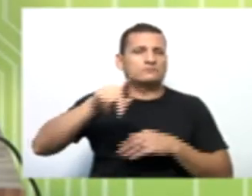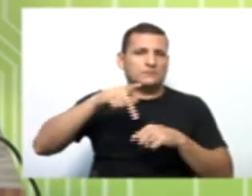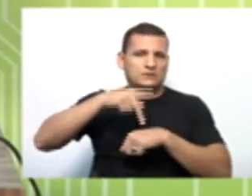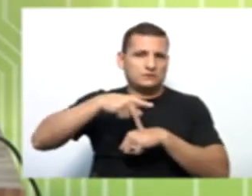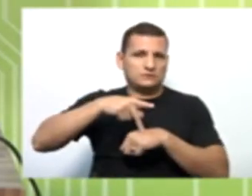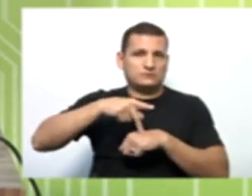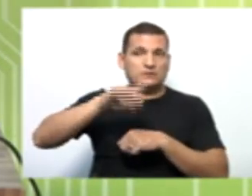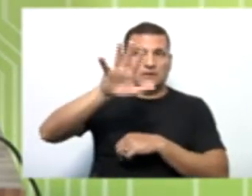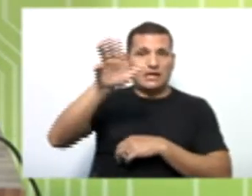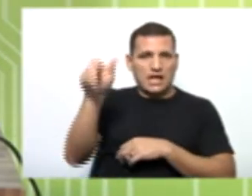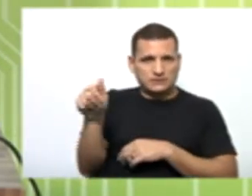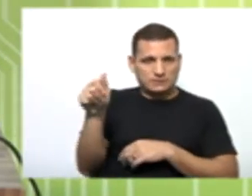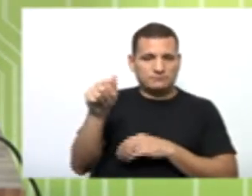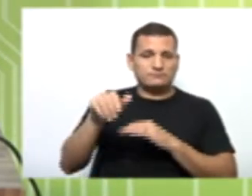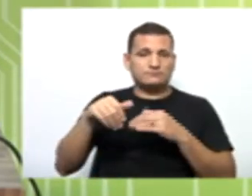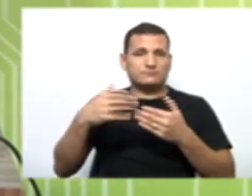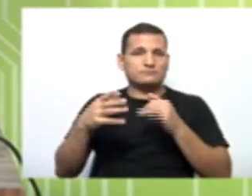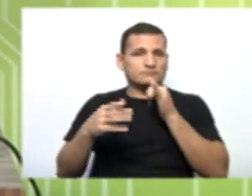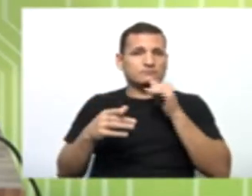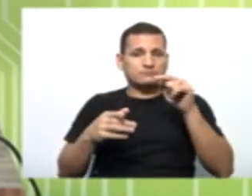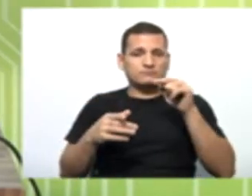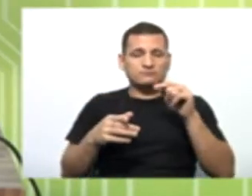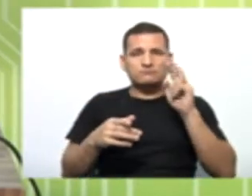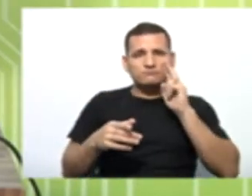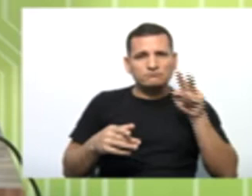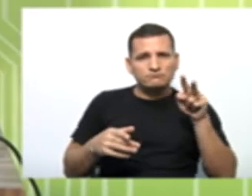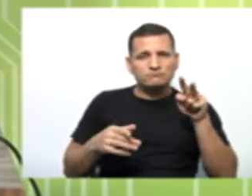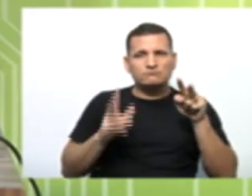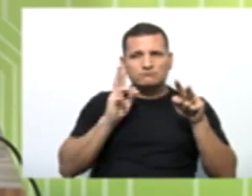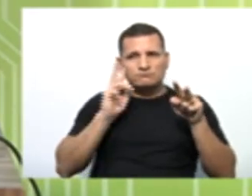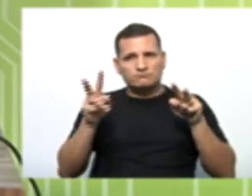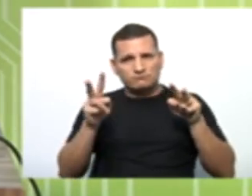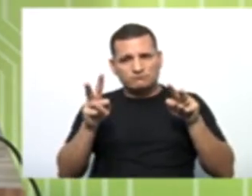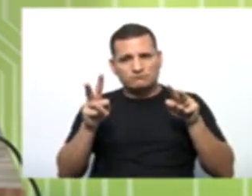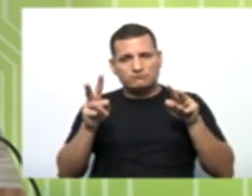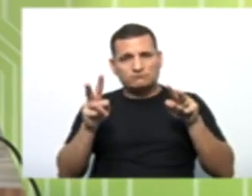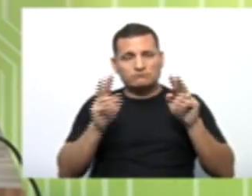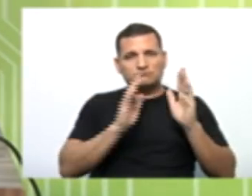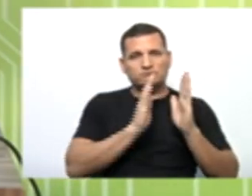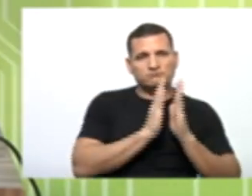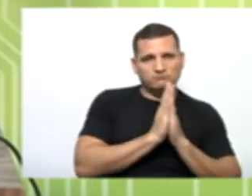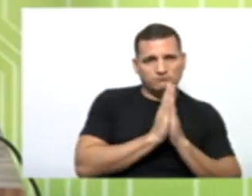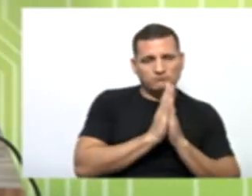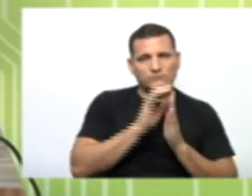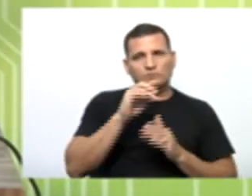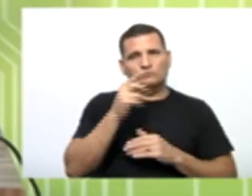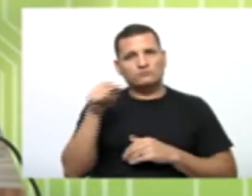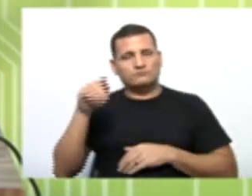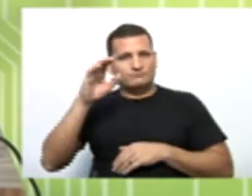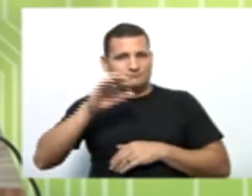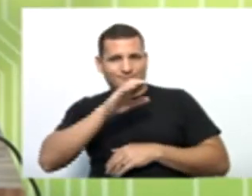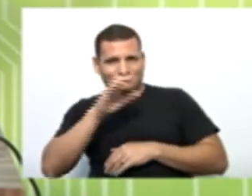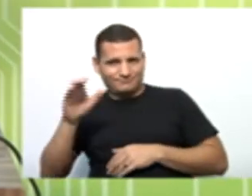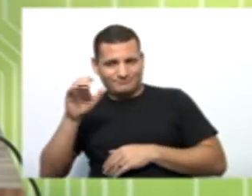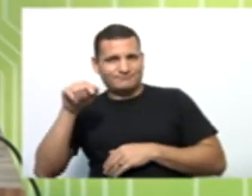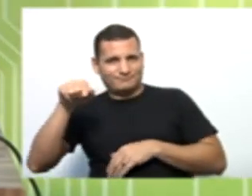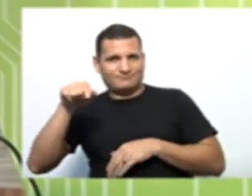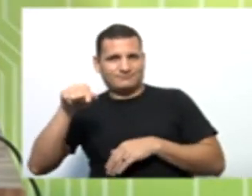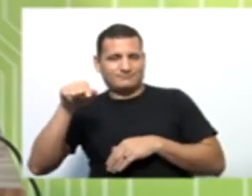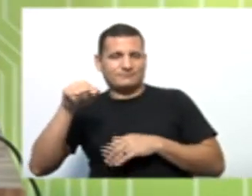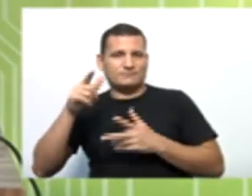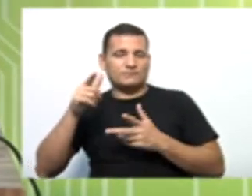asiáticos, né? Então, quando você lê os dois princípios éticos, tanto o do budismo como do cristianismo, vocês vão ver